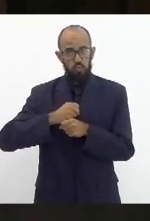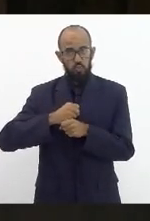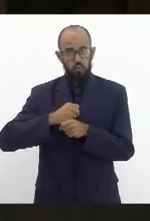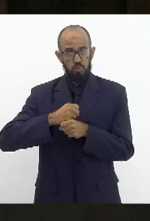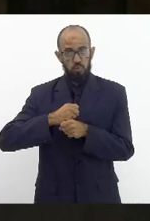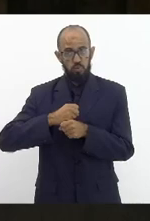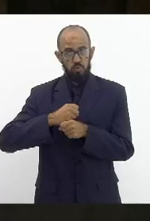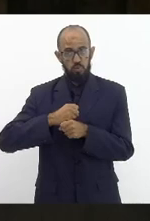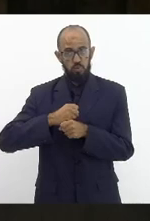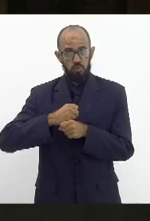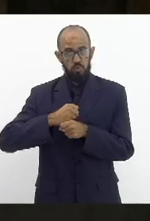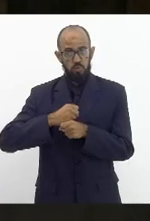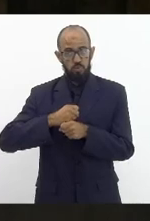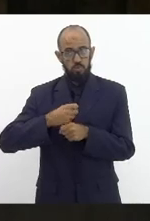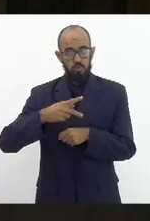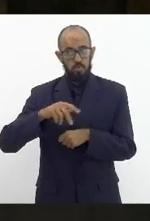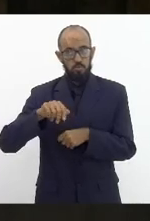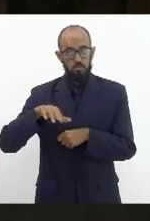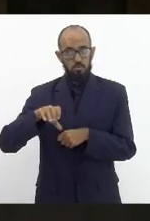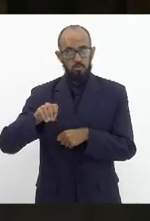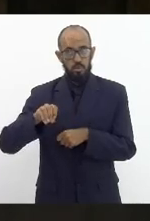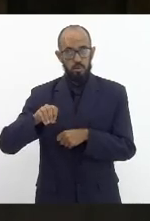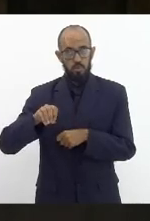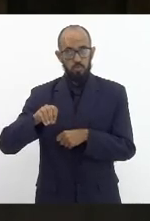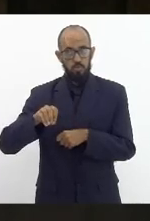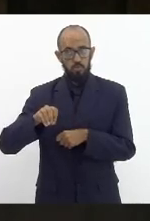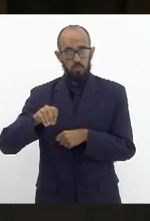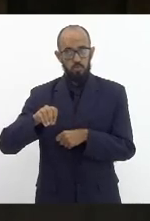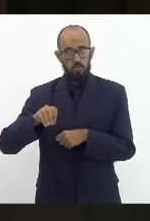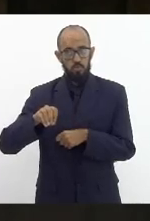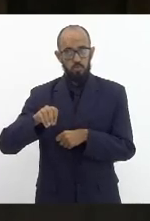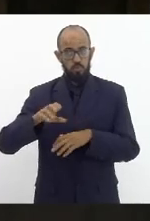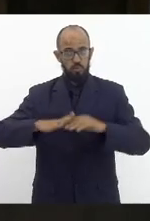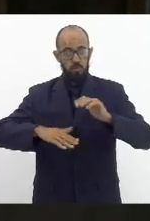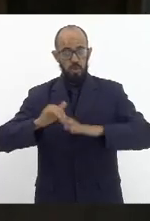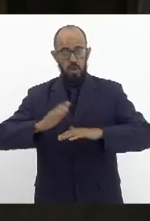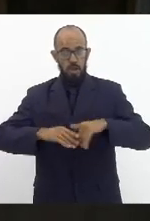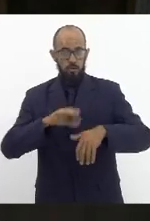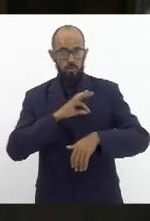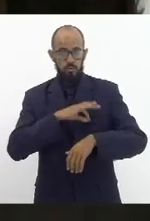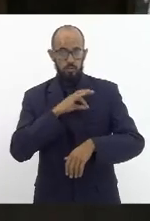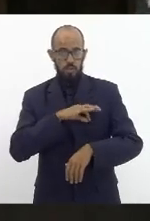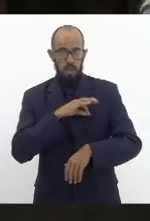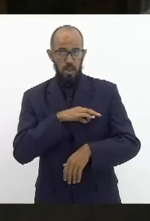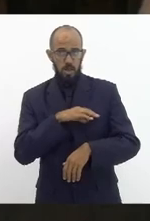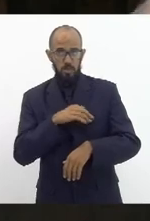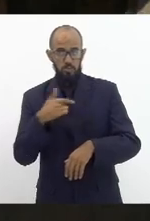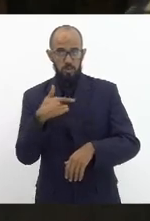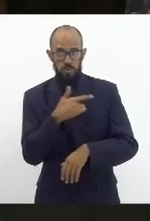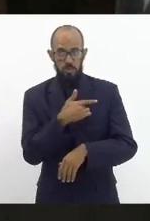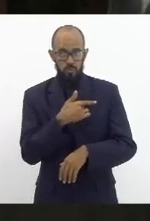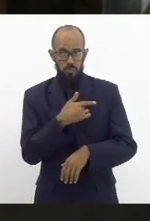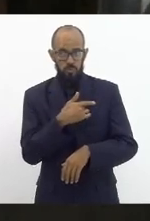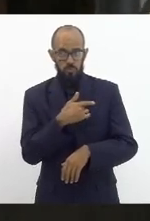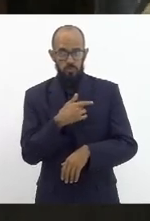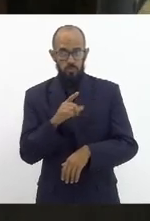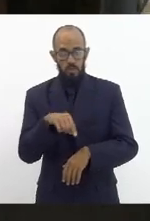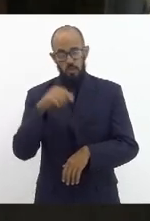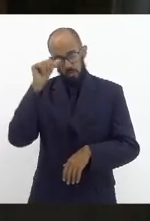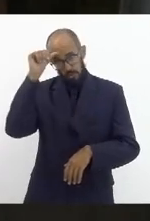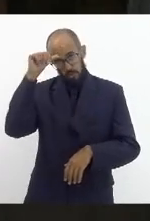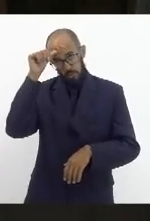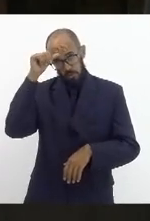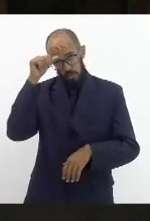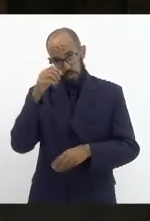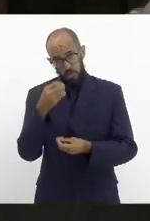o plano de cargos e salários da saúde. 40 anos, plano de cargos e salários da saúde, foi o governador Cláudio Castro que